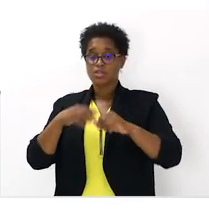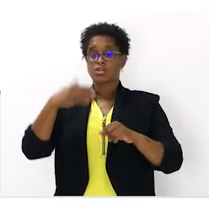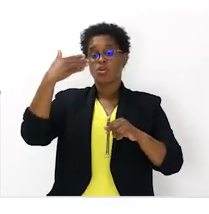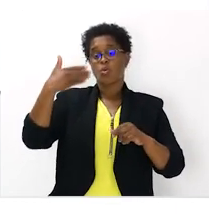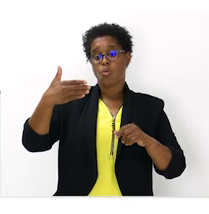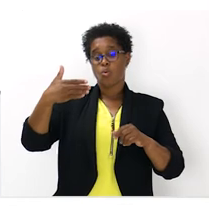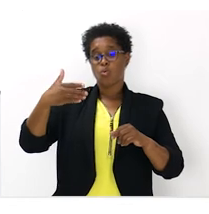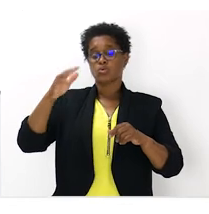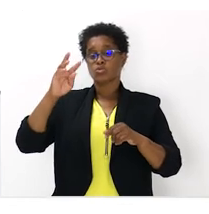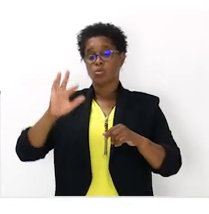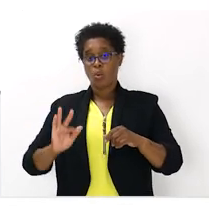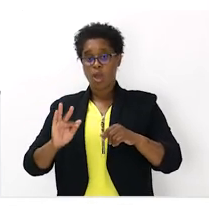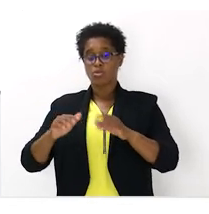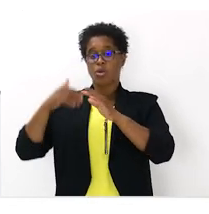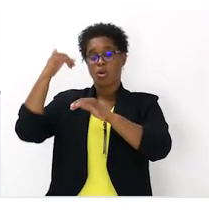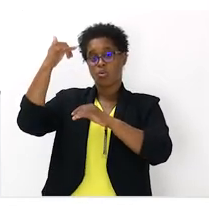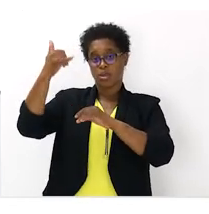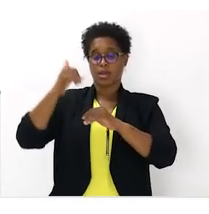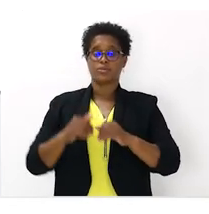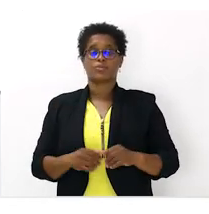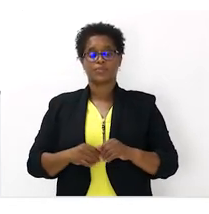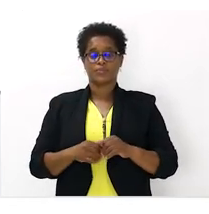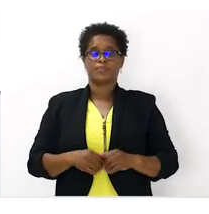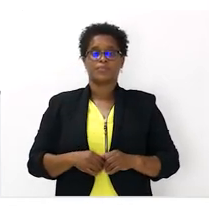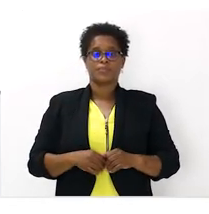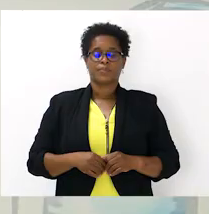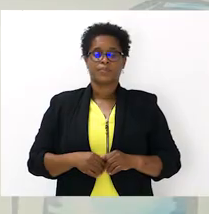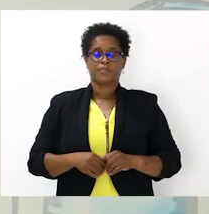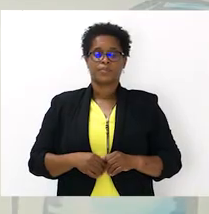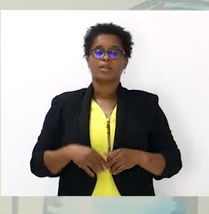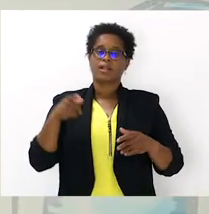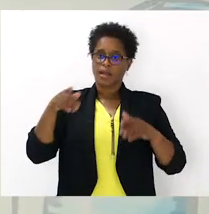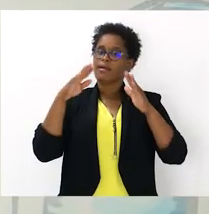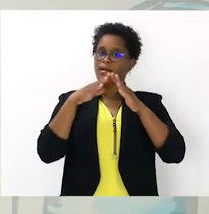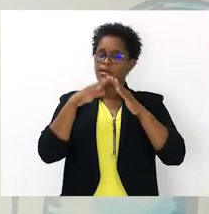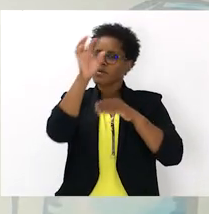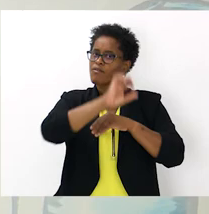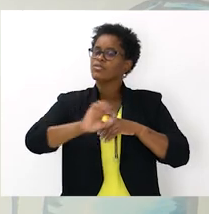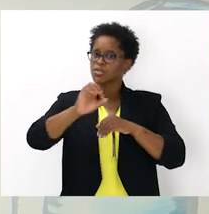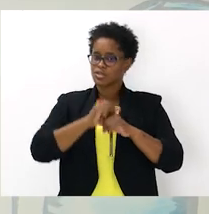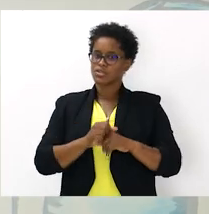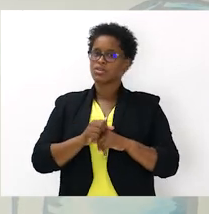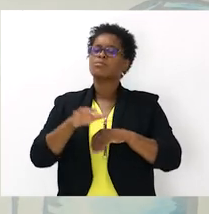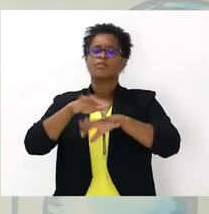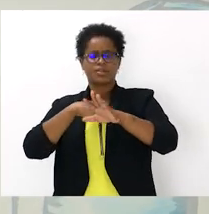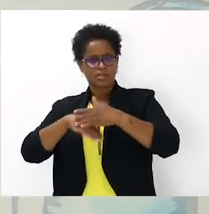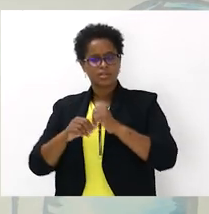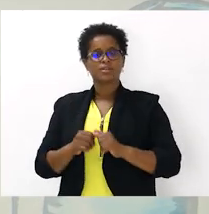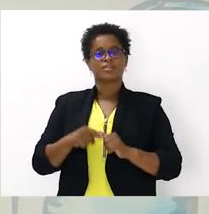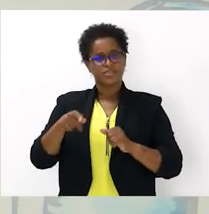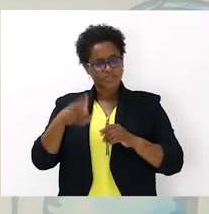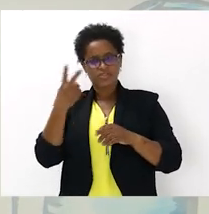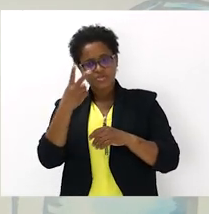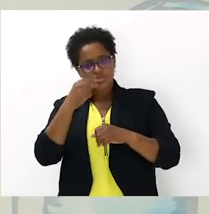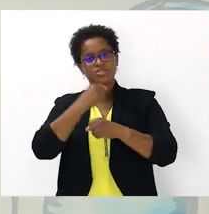1 sobre 4 ao quadrado. Em casa, vocês vão resolver